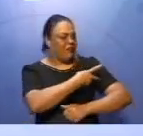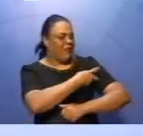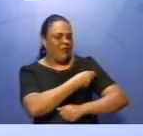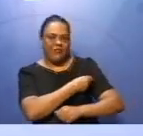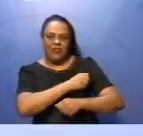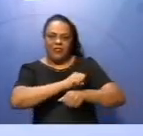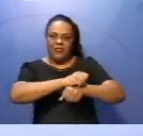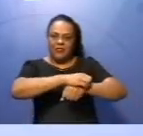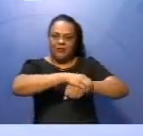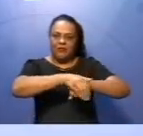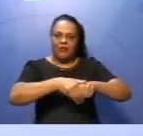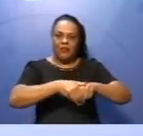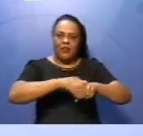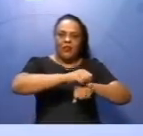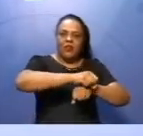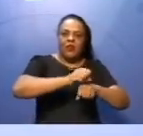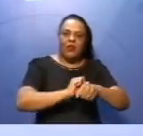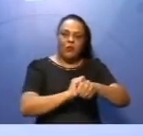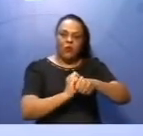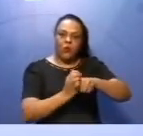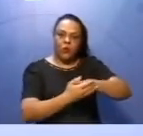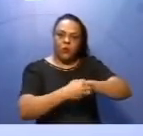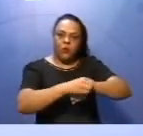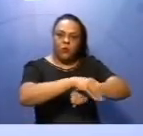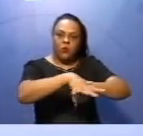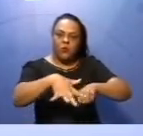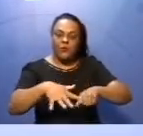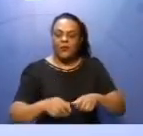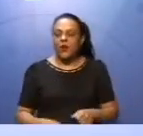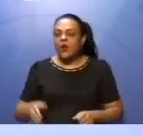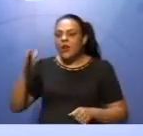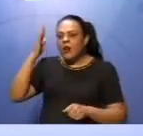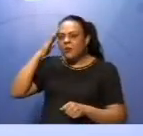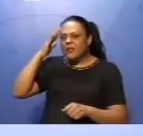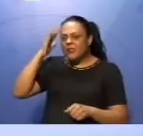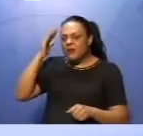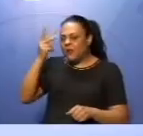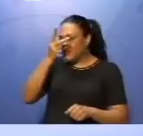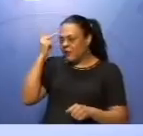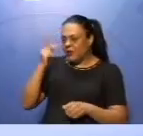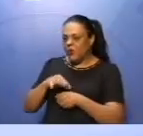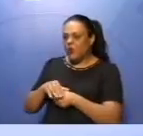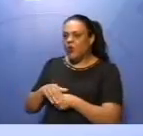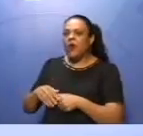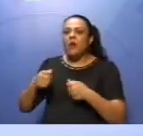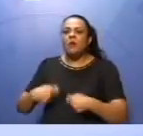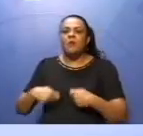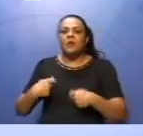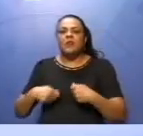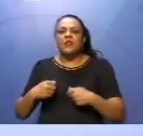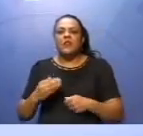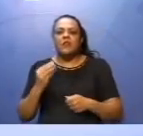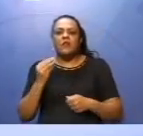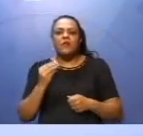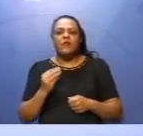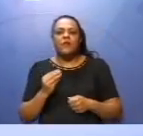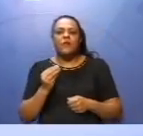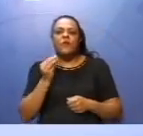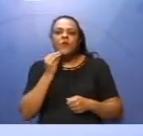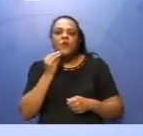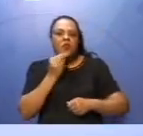E a gente sabe também que para saber se está contaminado, infectado, precisa de fazer testes bem específicos,